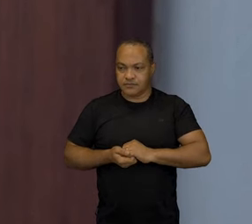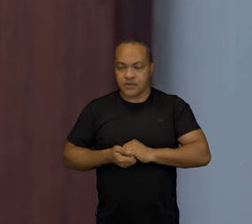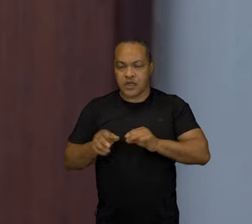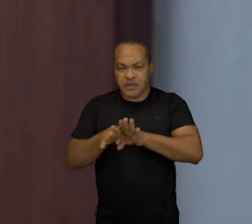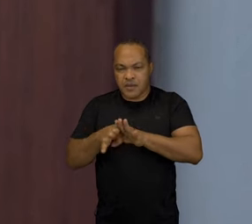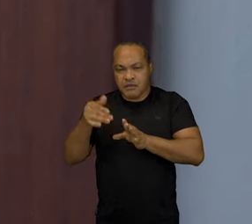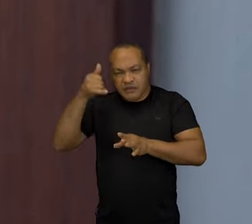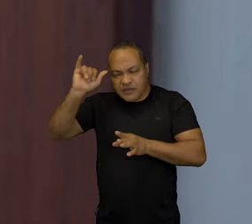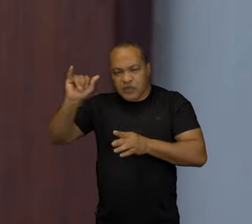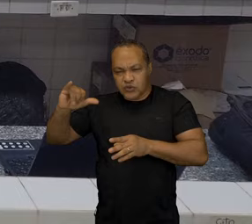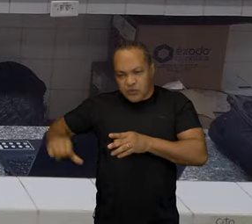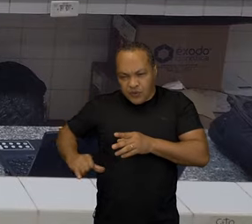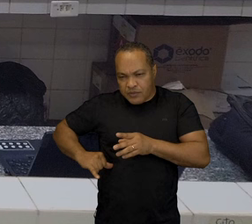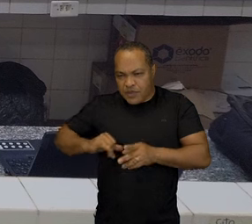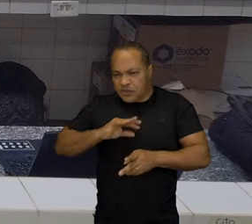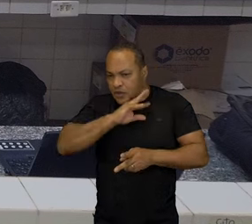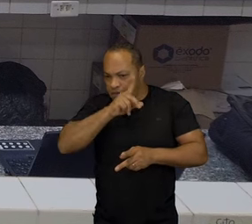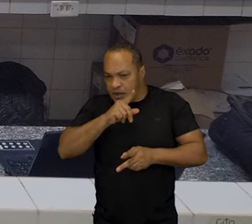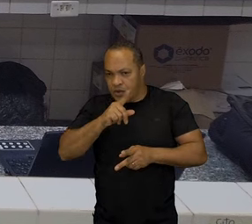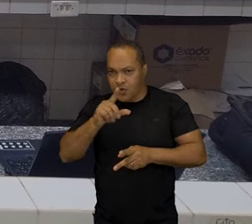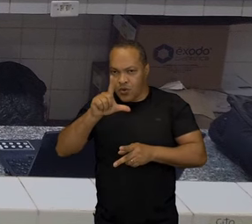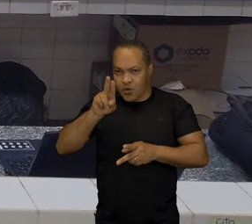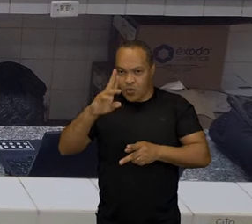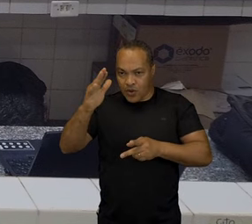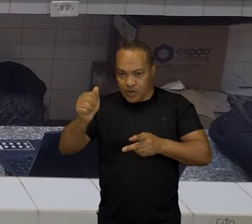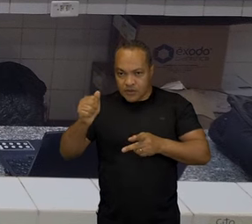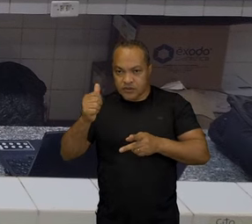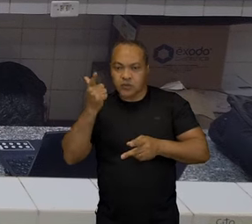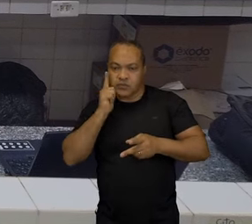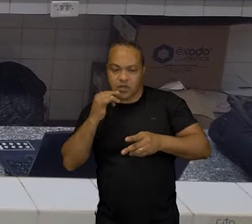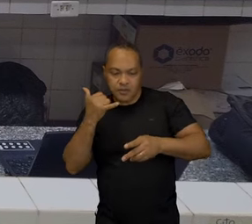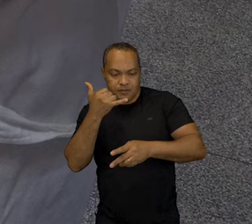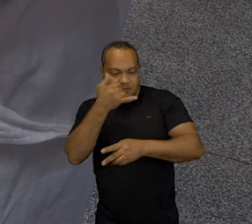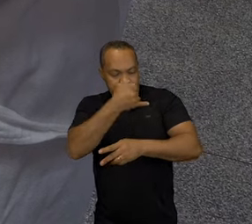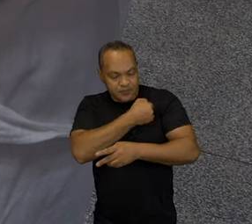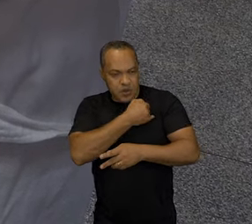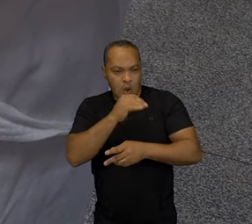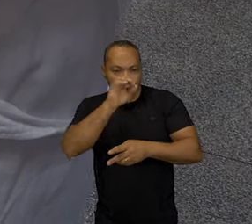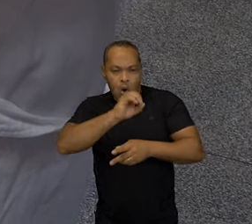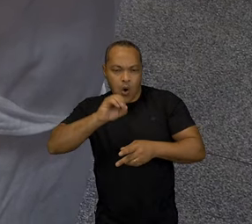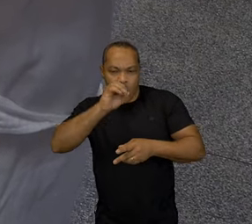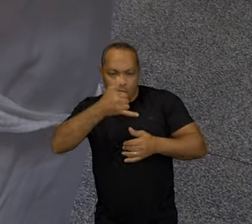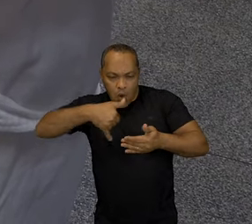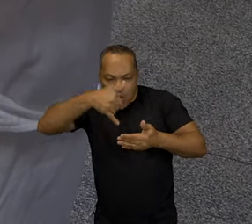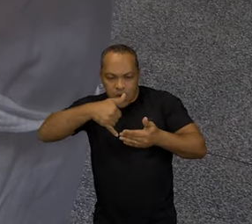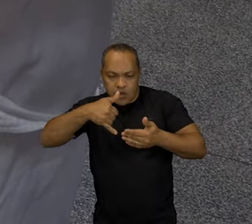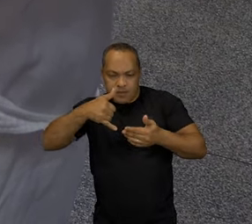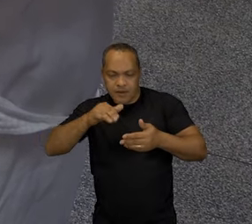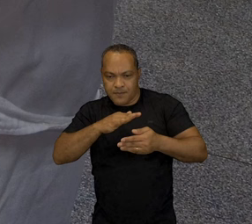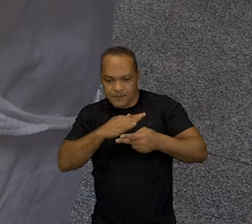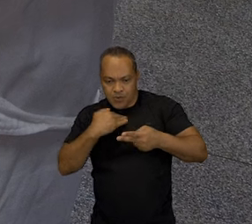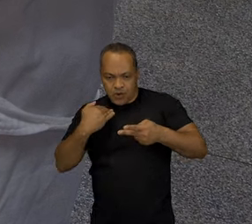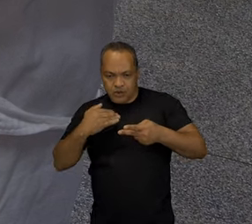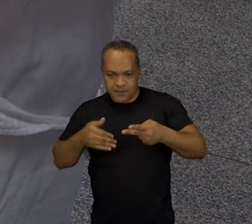Para reduzir o sofrimento animal, Lucas prepara uma solução anestésica à base de óleo de cravo para a eutanásia dos